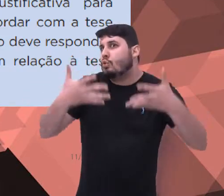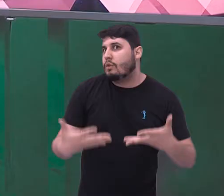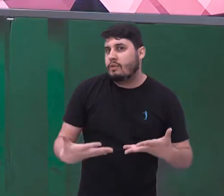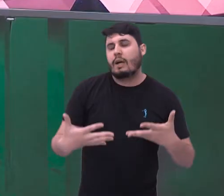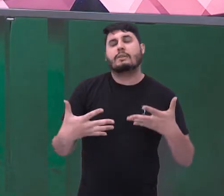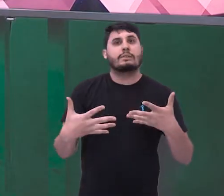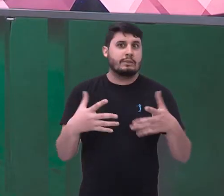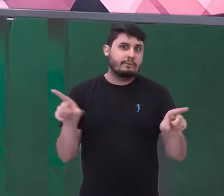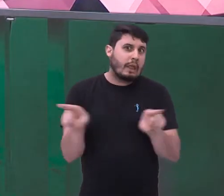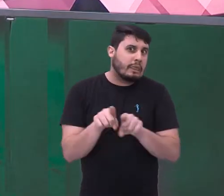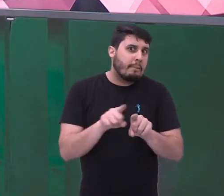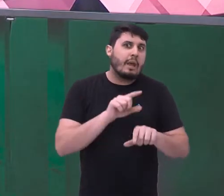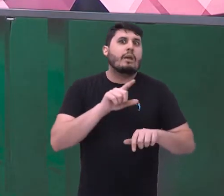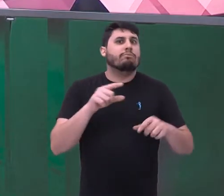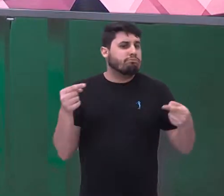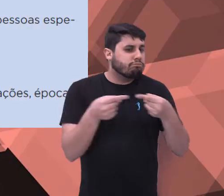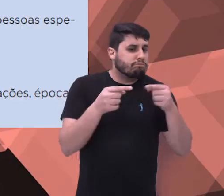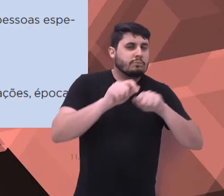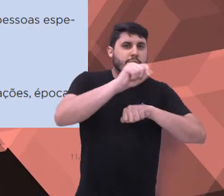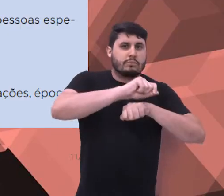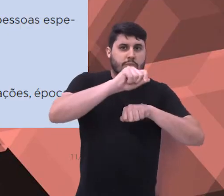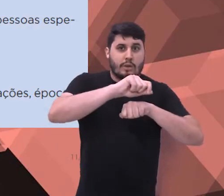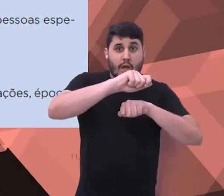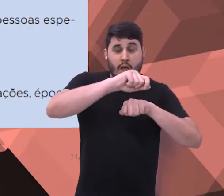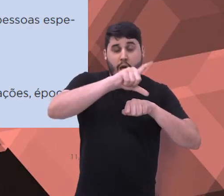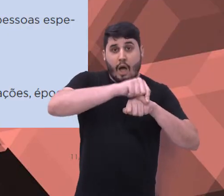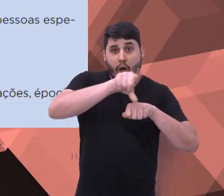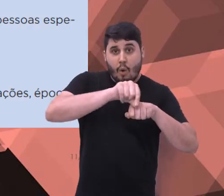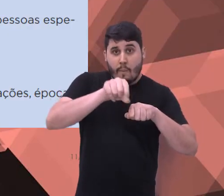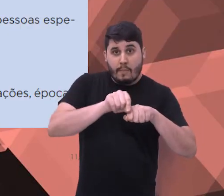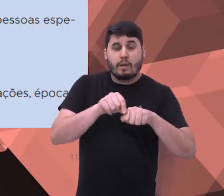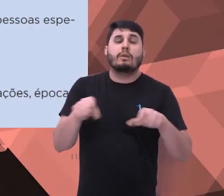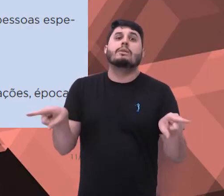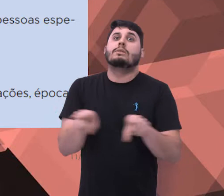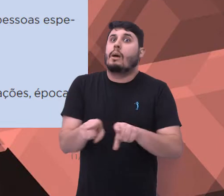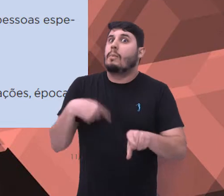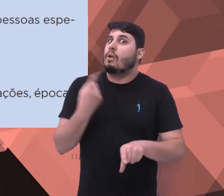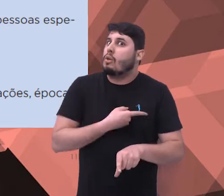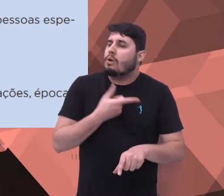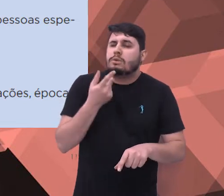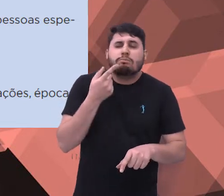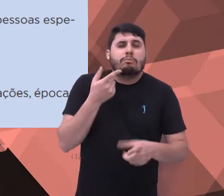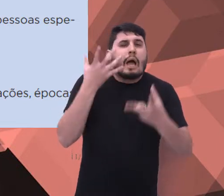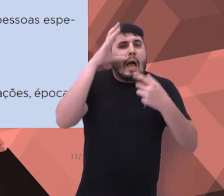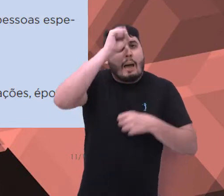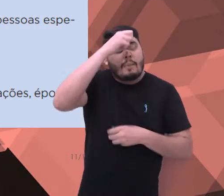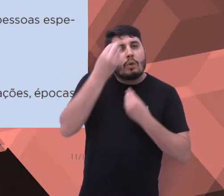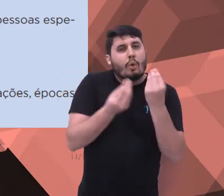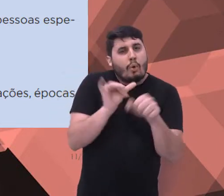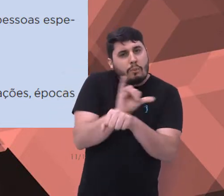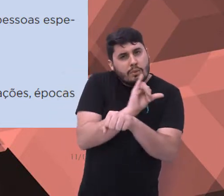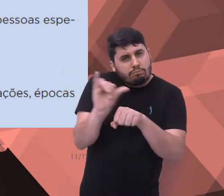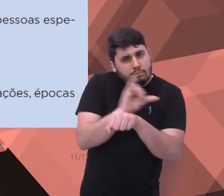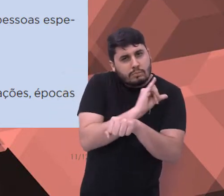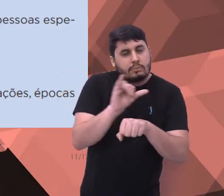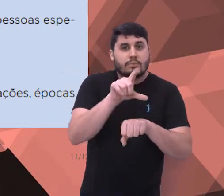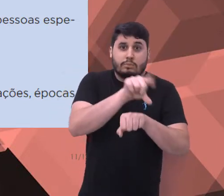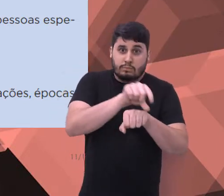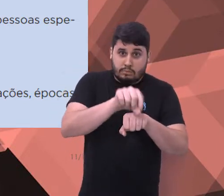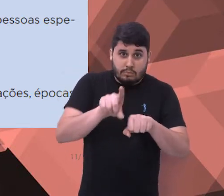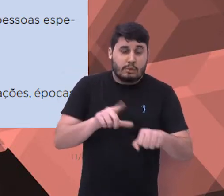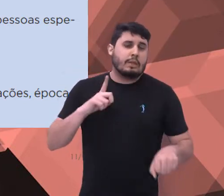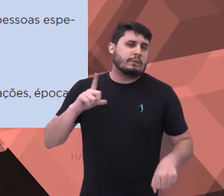argumento. Vimos também as estratégias argumentativas, que são os exemplos, dados